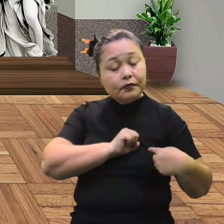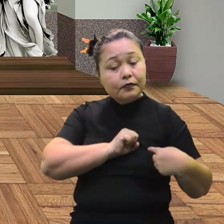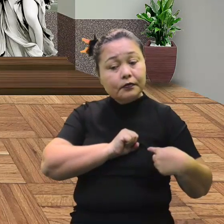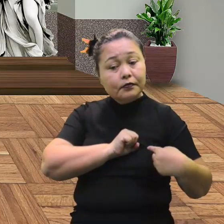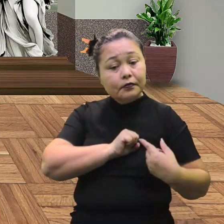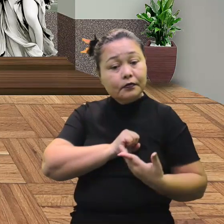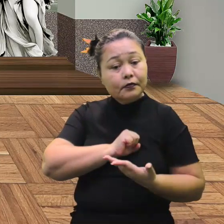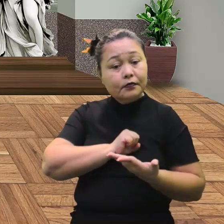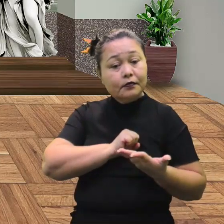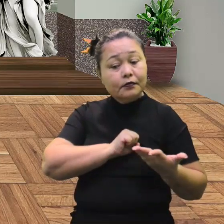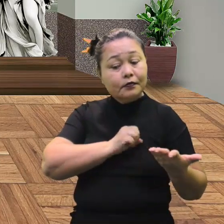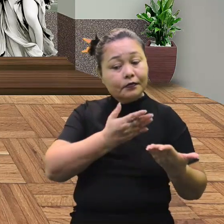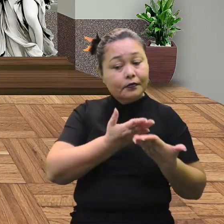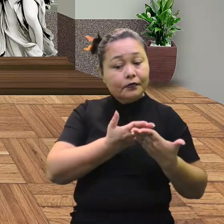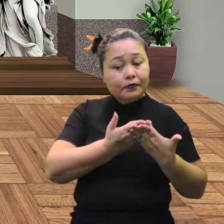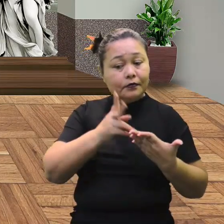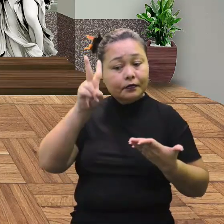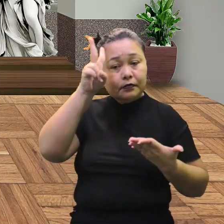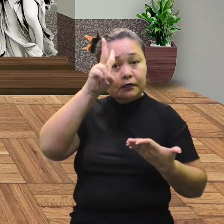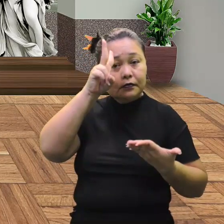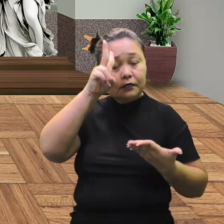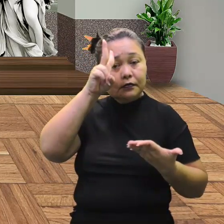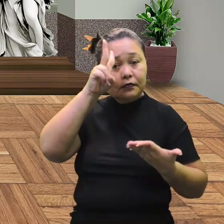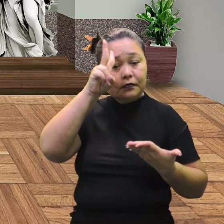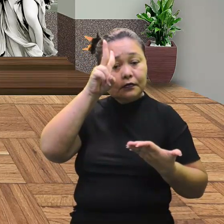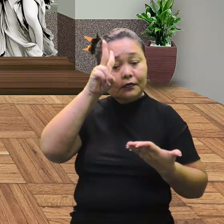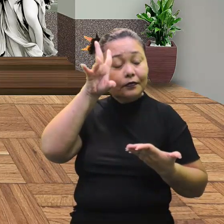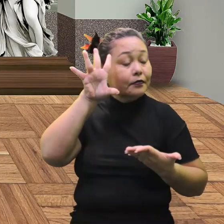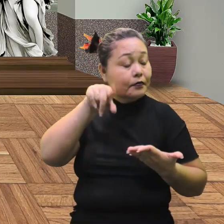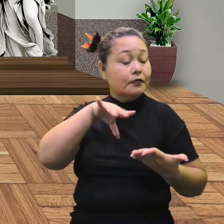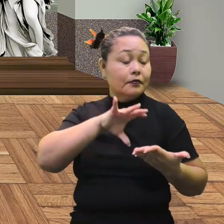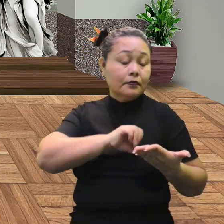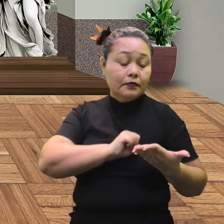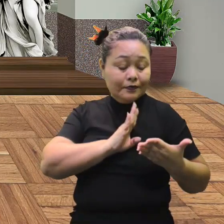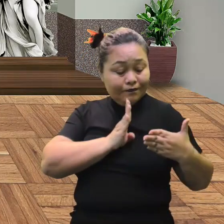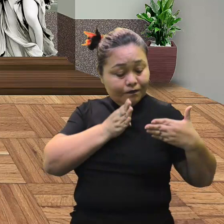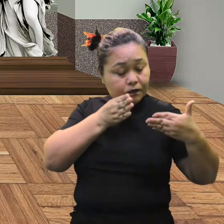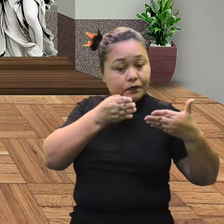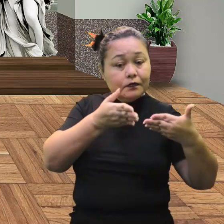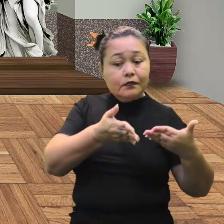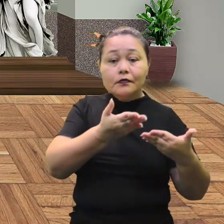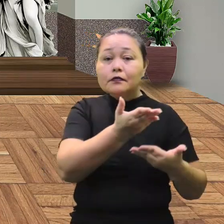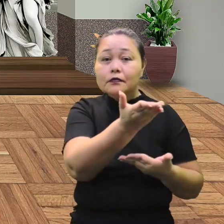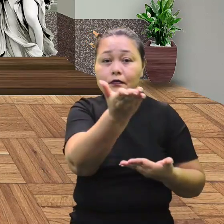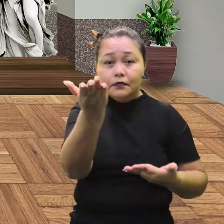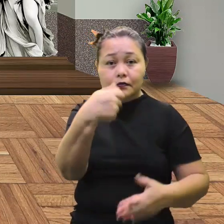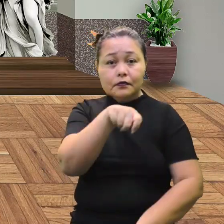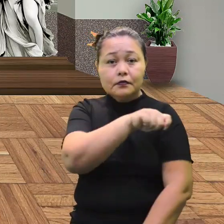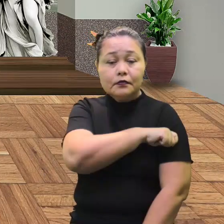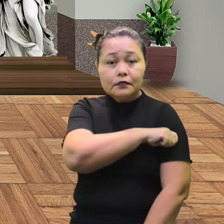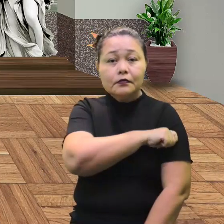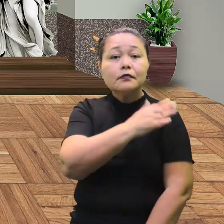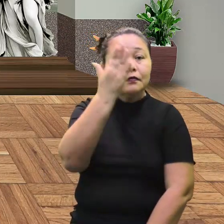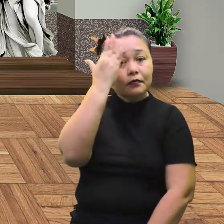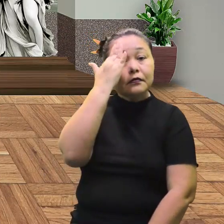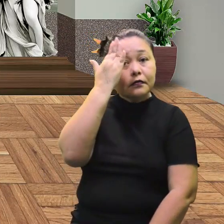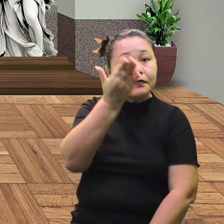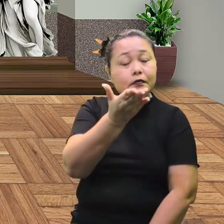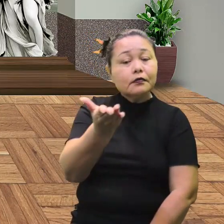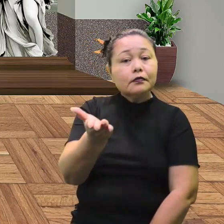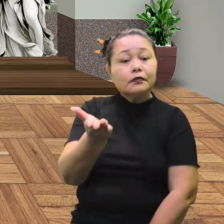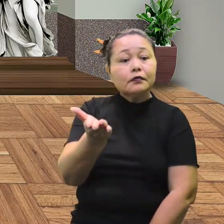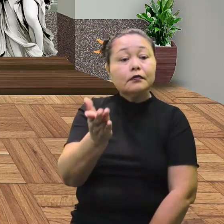esse? As aulas de história. É muito amor dedicado a vocês, alunos. Saibam